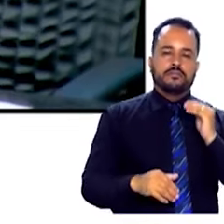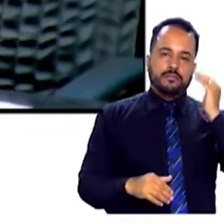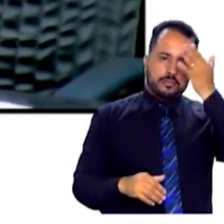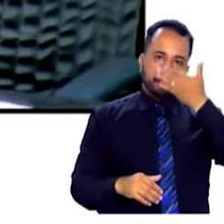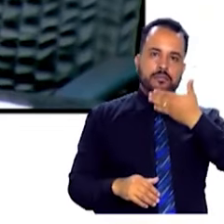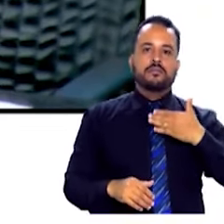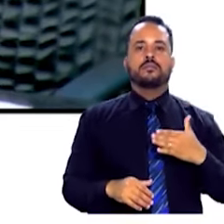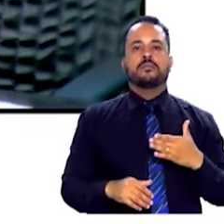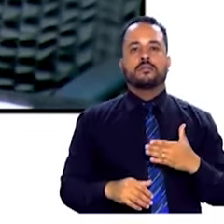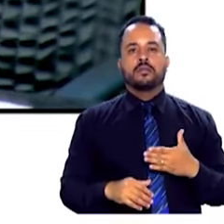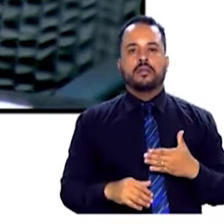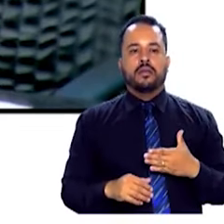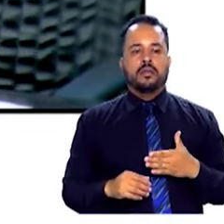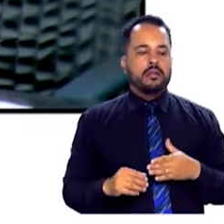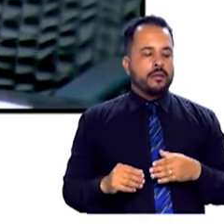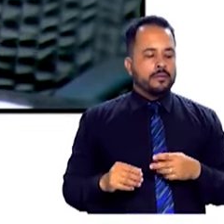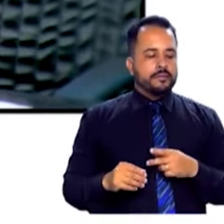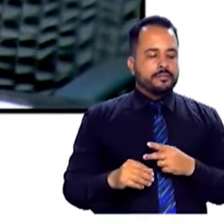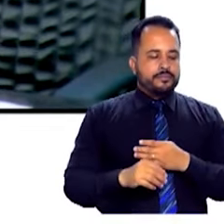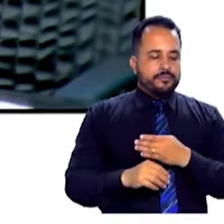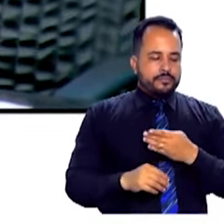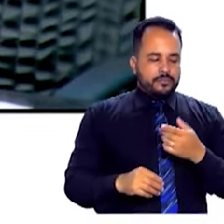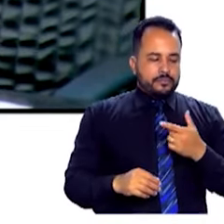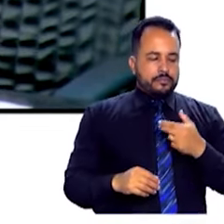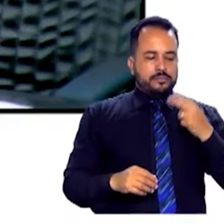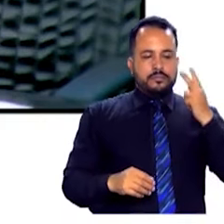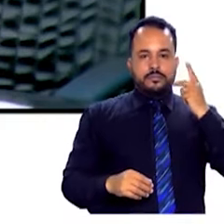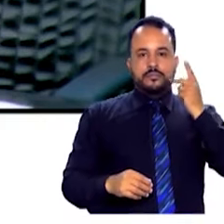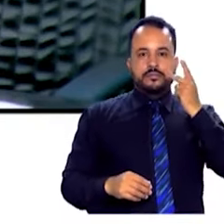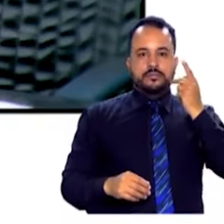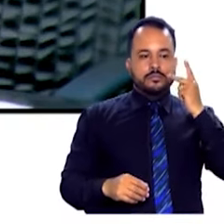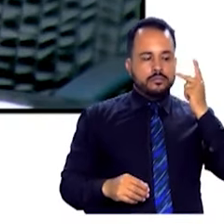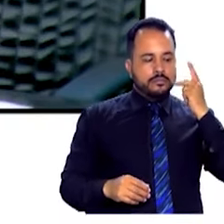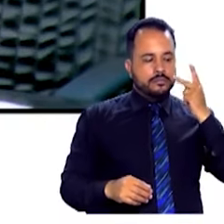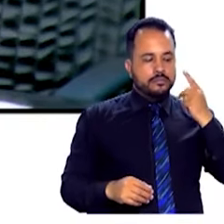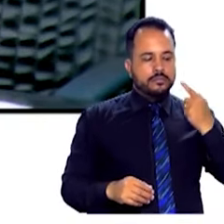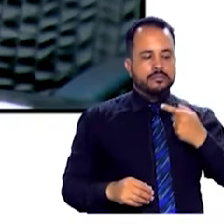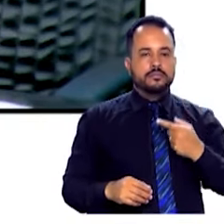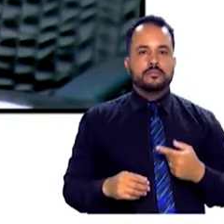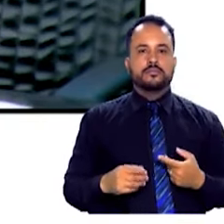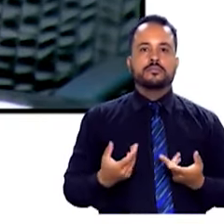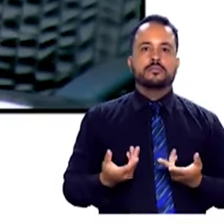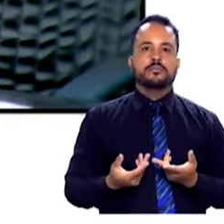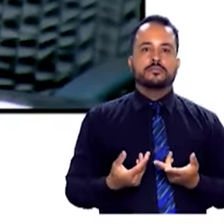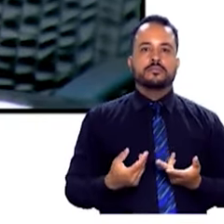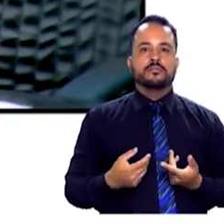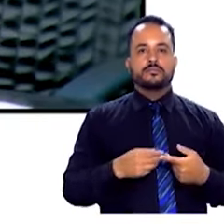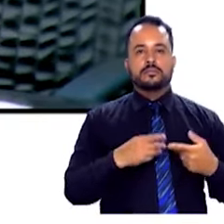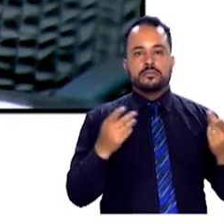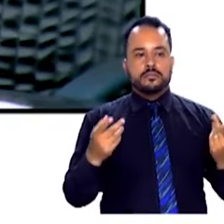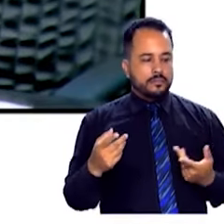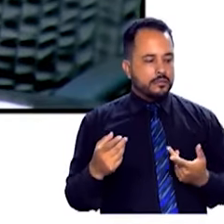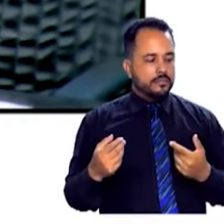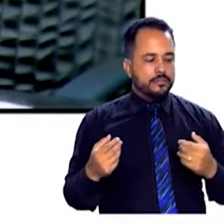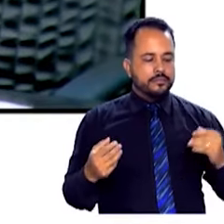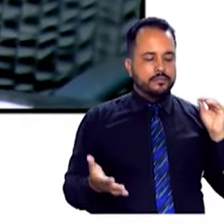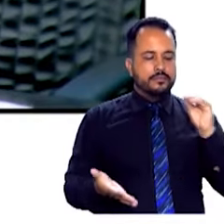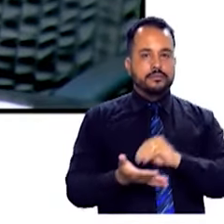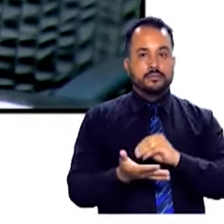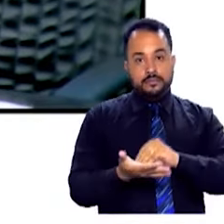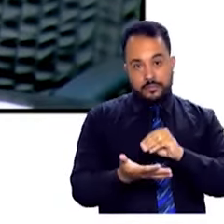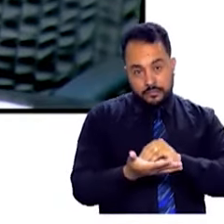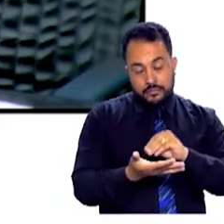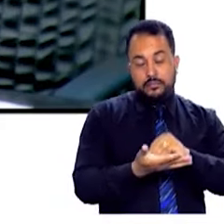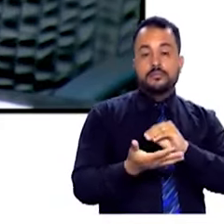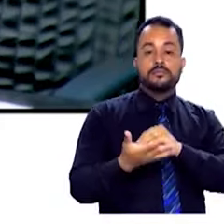filtros formais normais eles eh como ocorreu em vários países foram insuficientes para conter o acesso a suprema corte Argentina